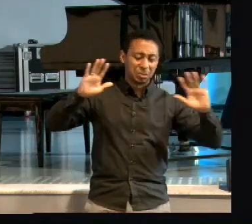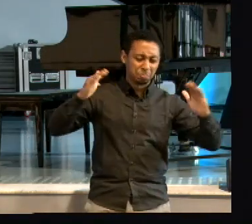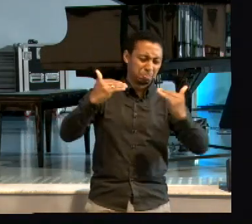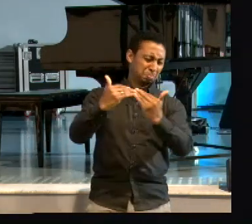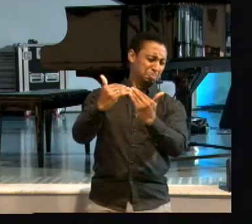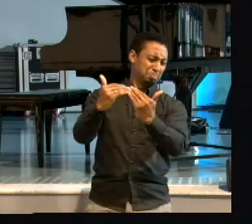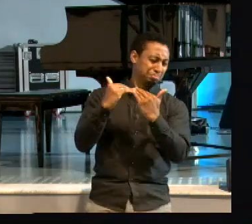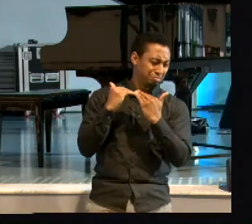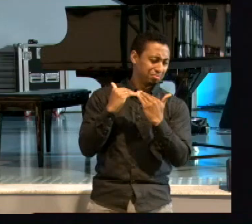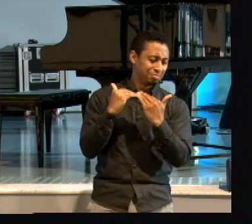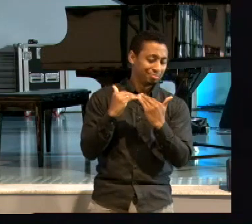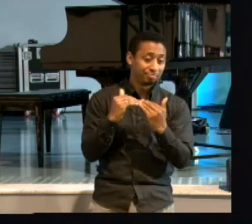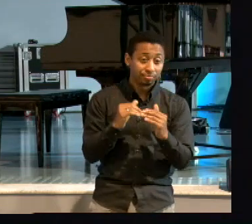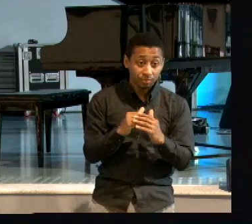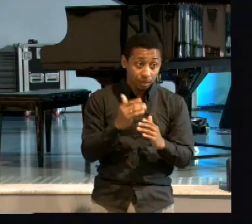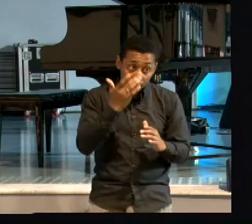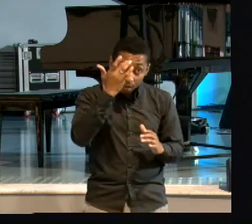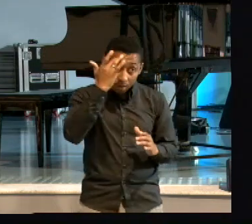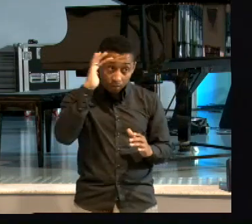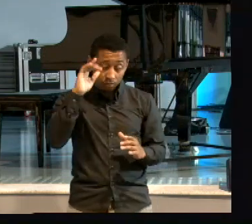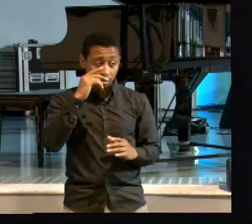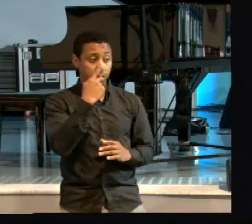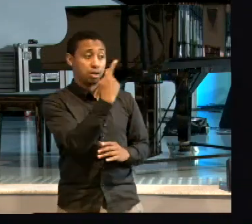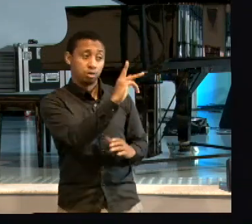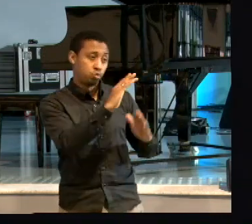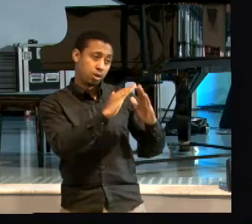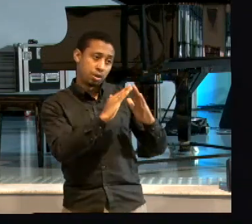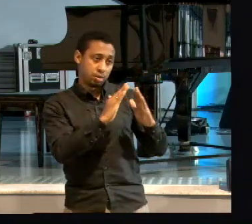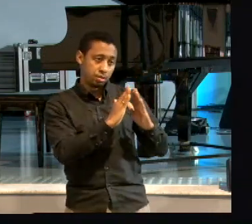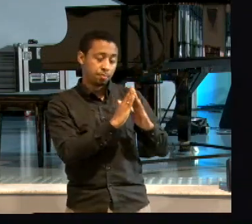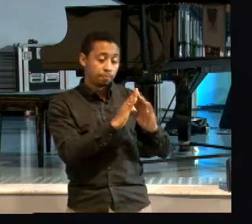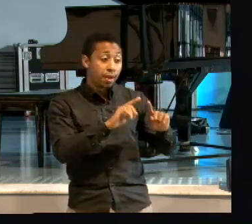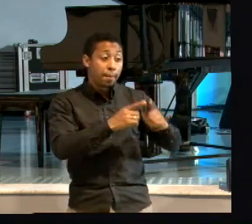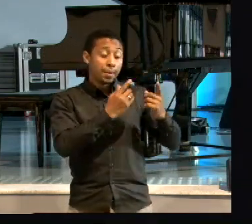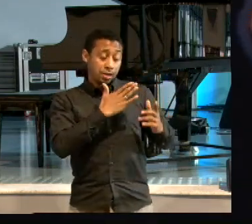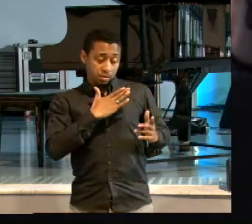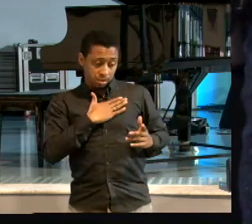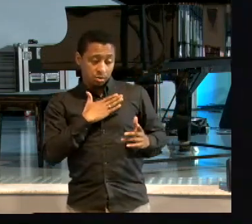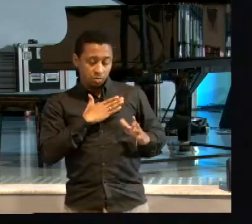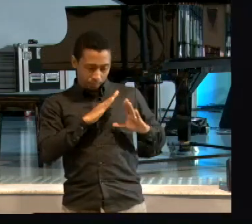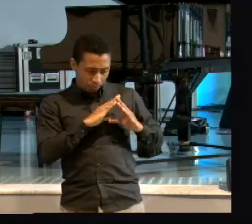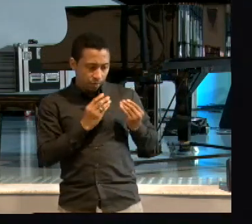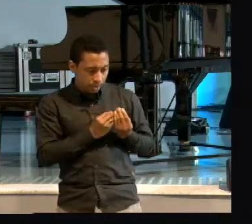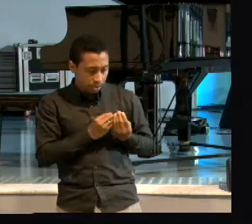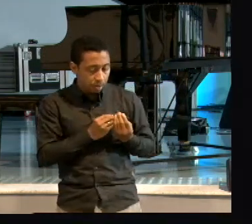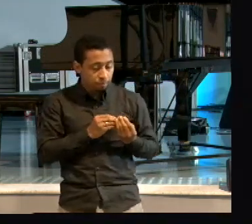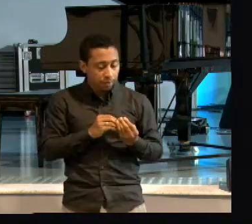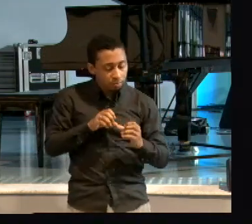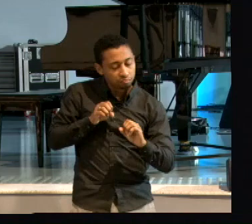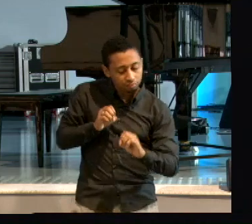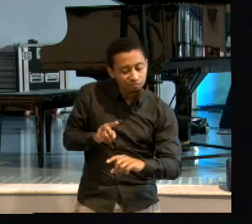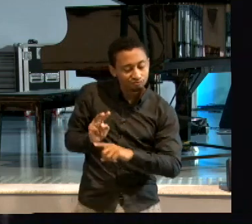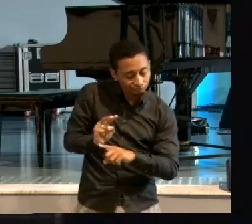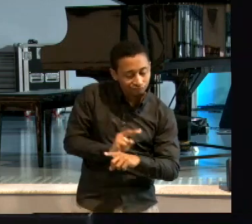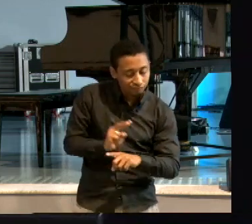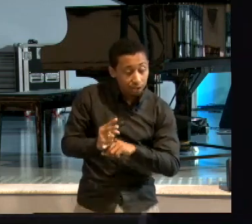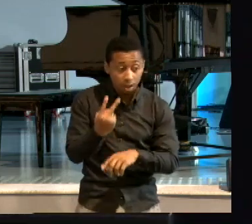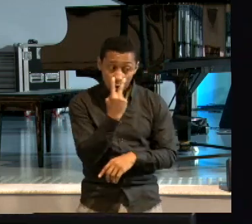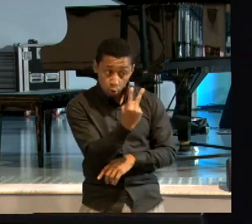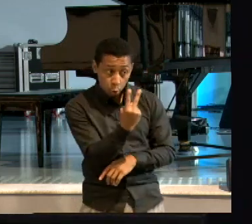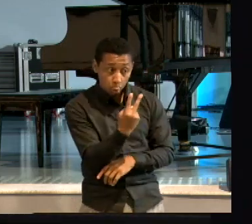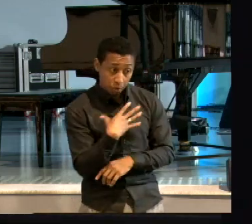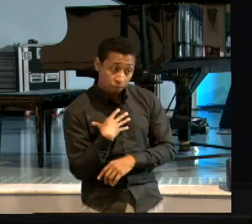Eu não sei como foi lá na sua casa, mas eu já criei 2 filhos que estão crescidos. Meus filhos não tinham direito, especialmente quando eram